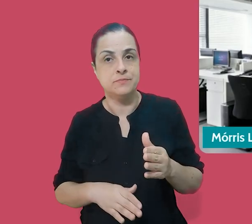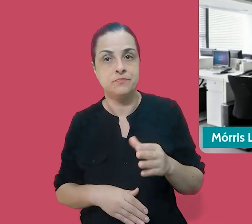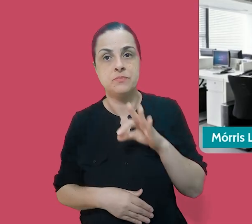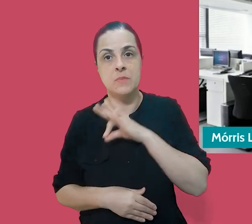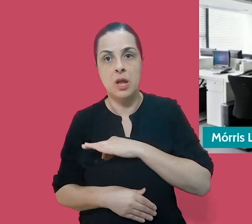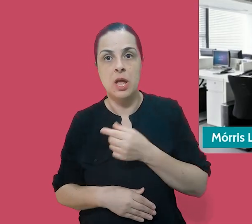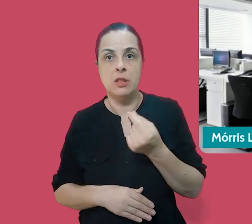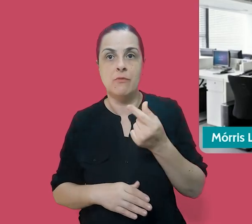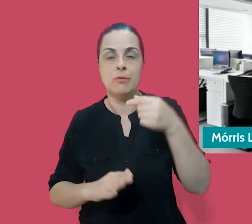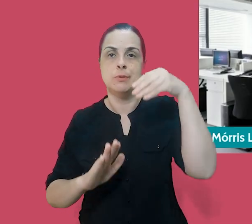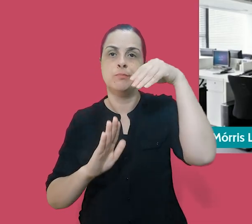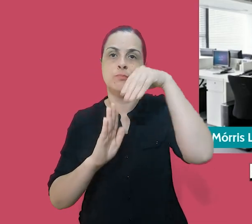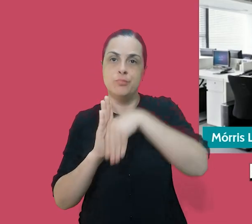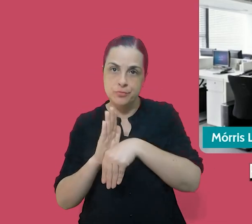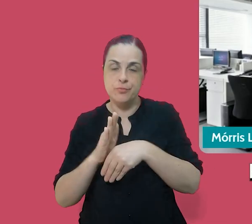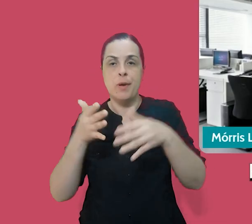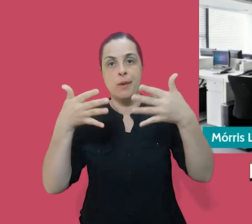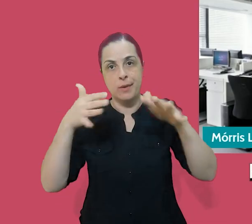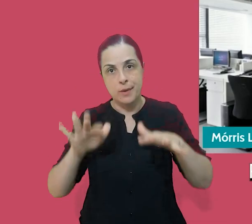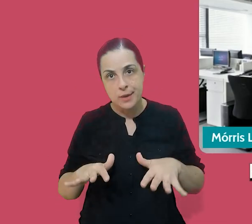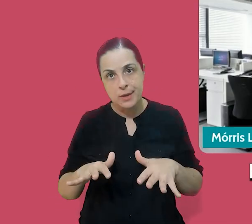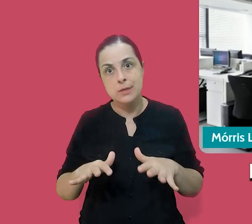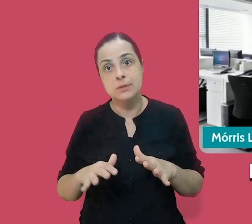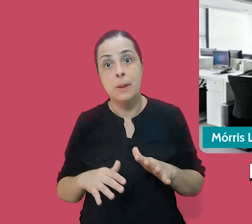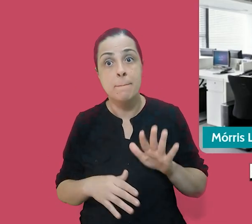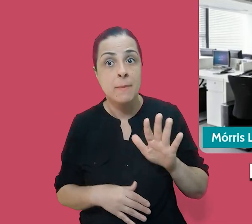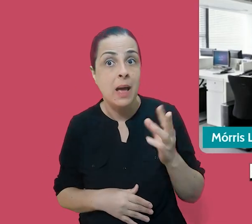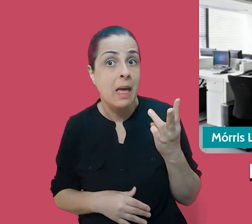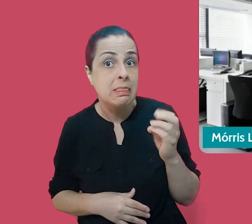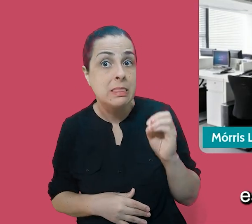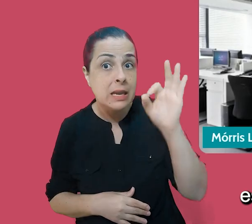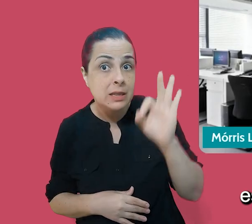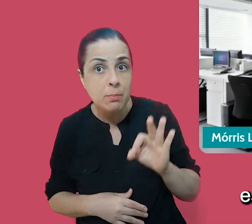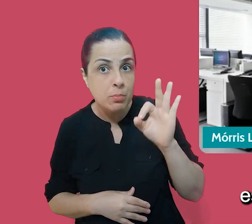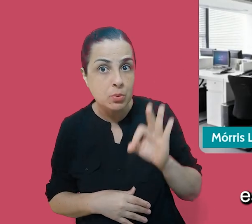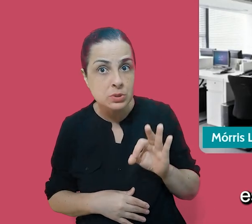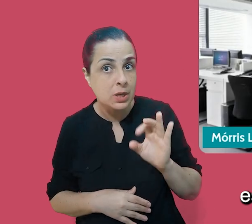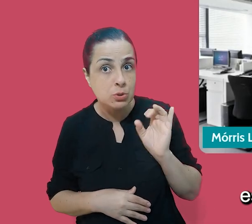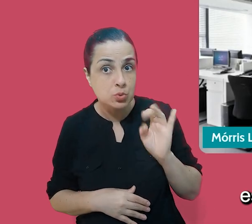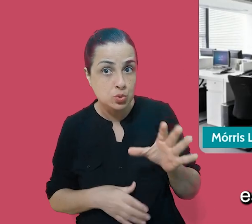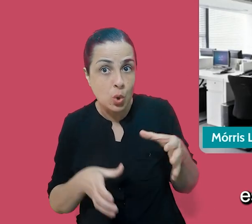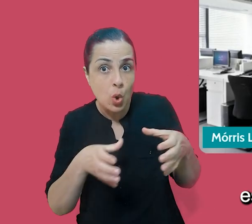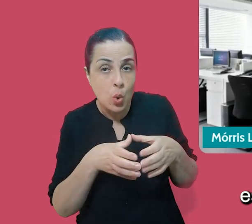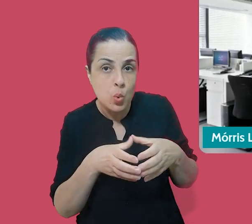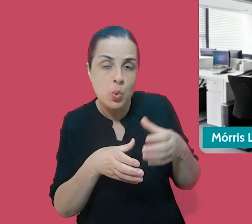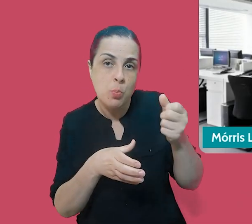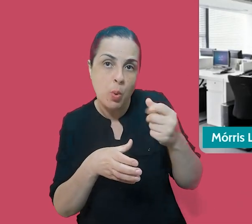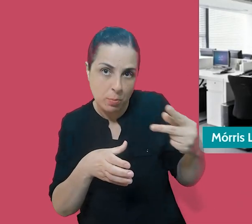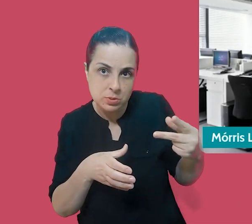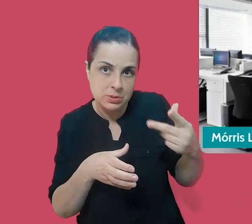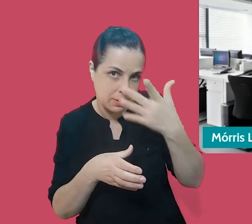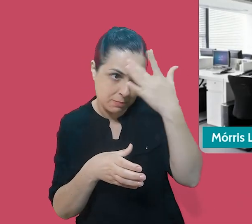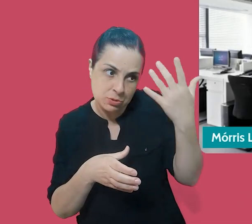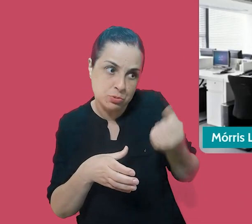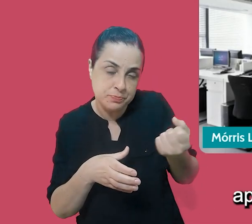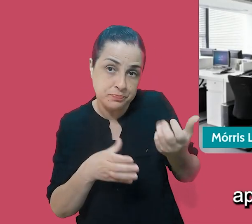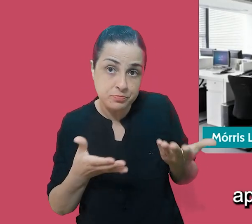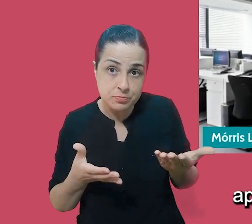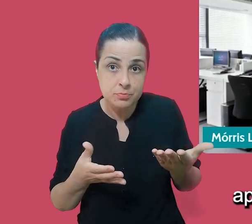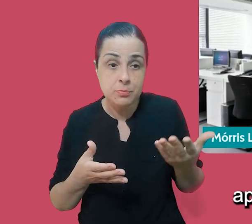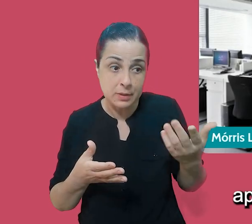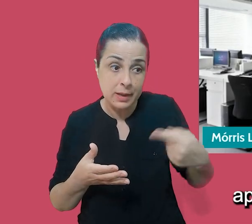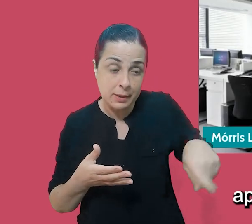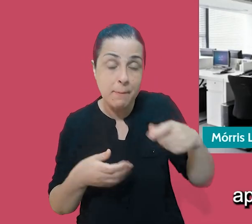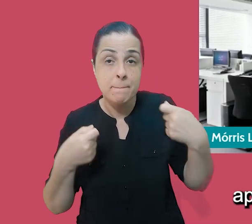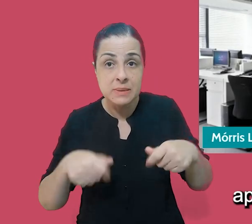que essa falta de trabalho traz, porque só 30% da nossa base é aposentado. Então, são pessoas que estão precisando trabalhar, às